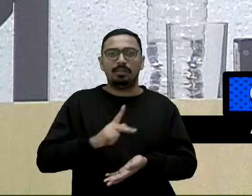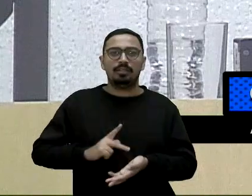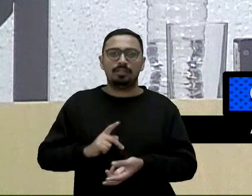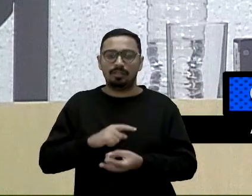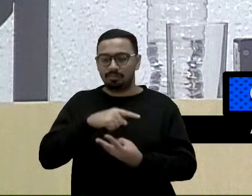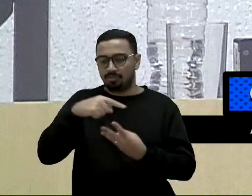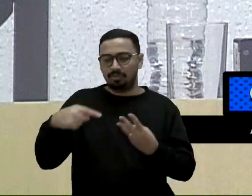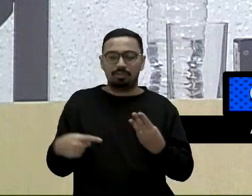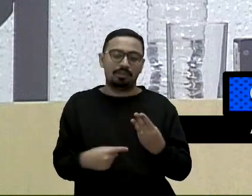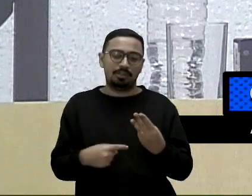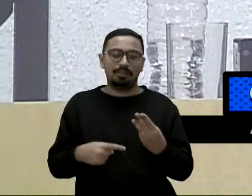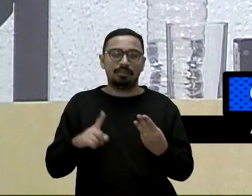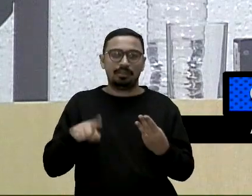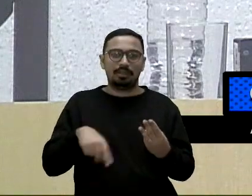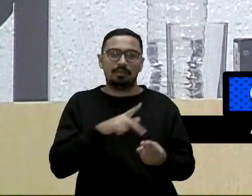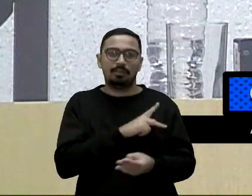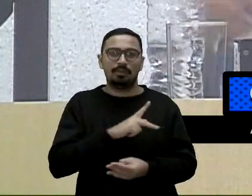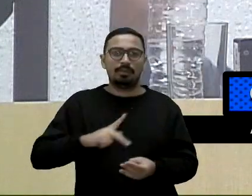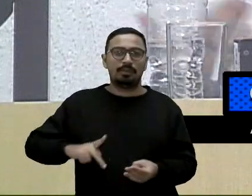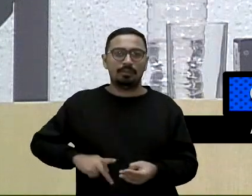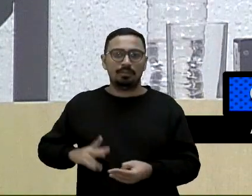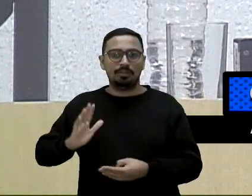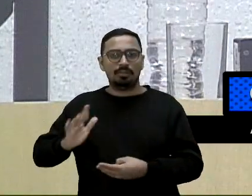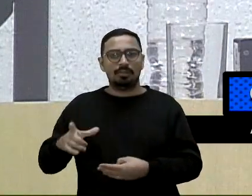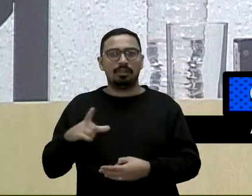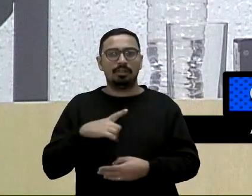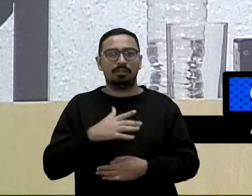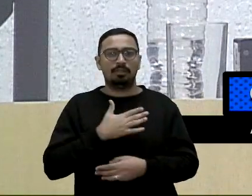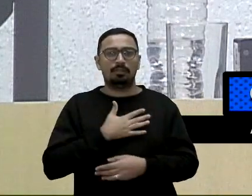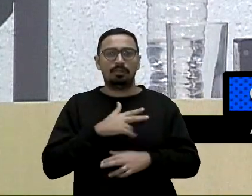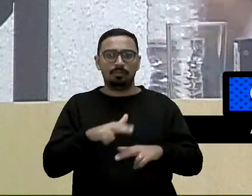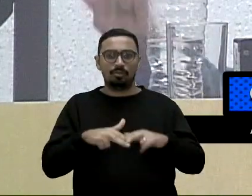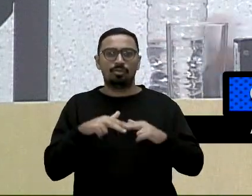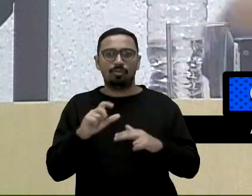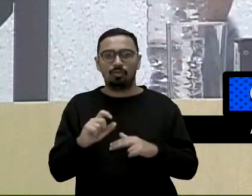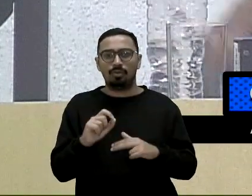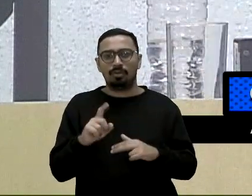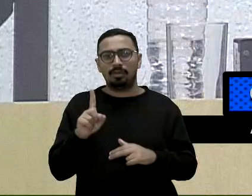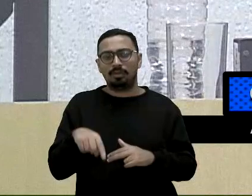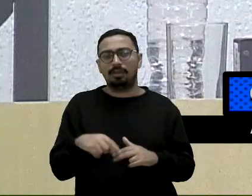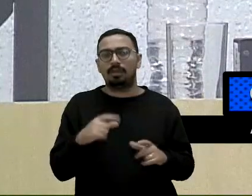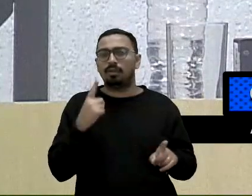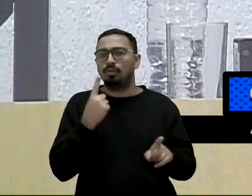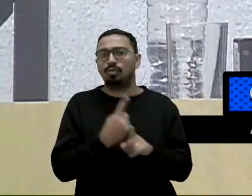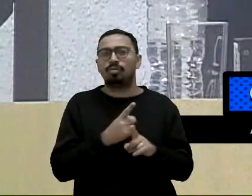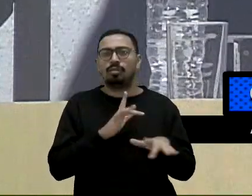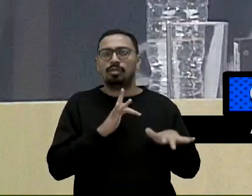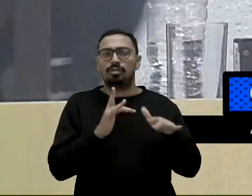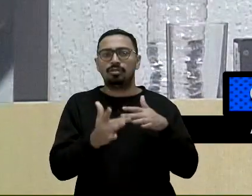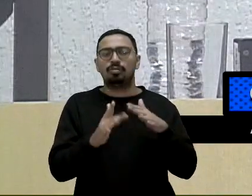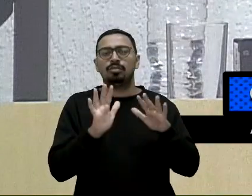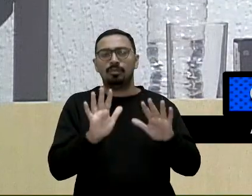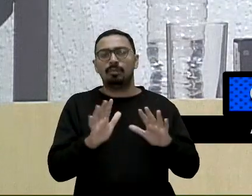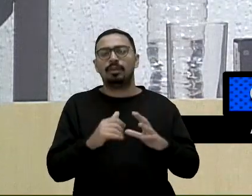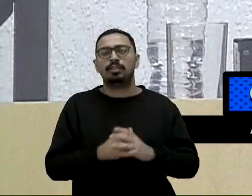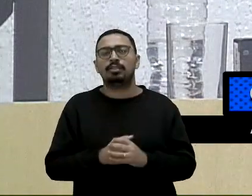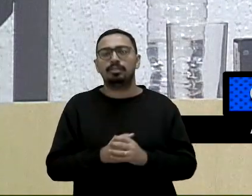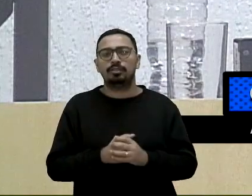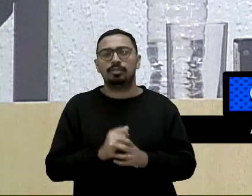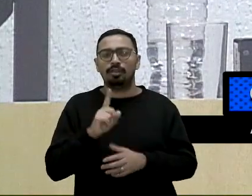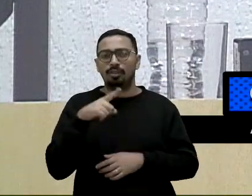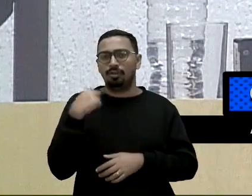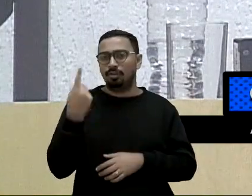né? Chegou a mim primeiro por uma questão de coincidência, de rede social, mas